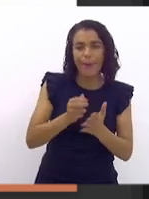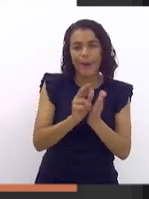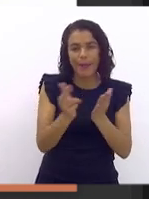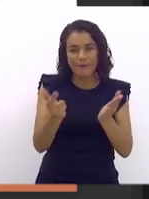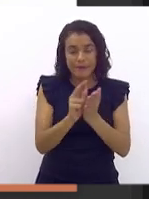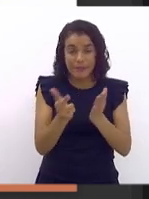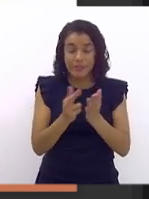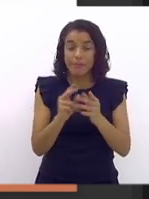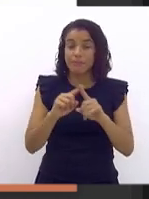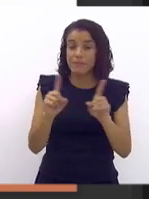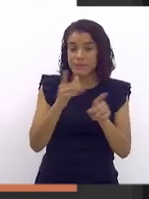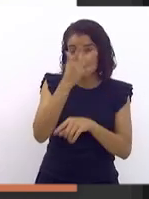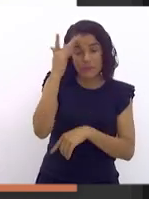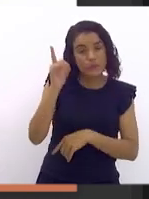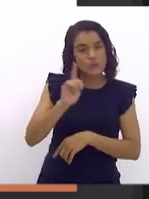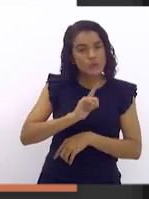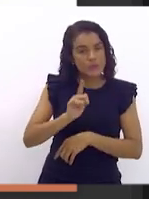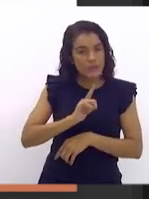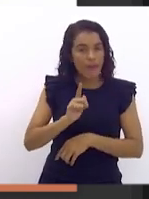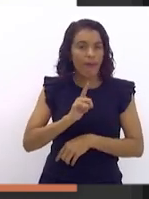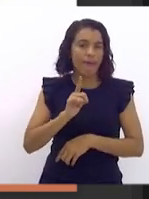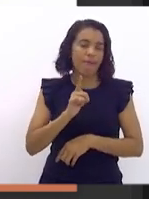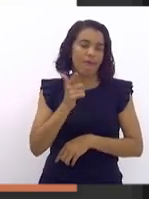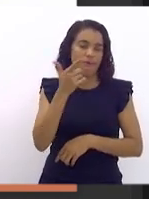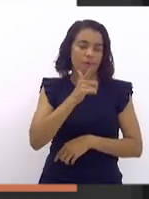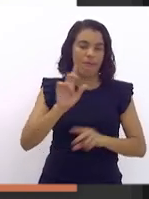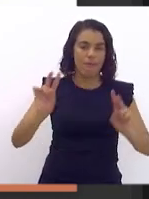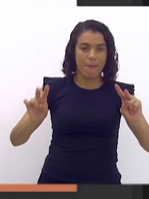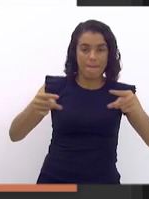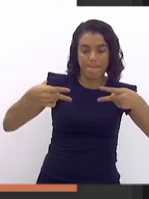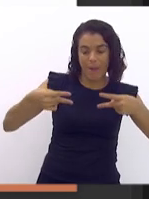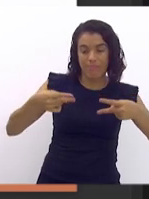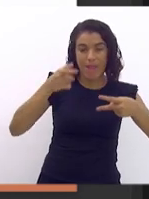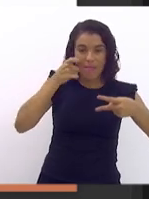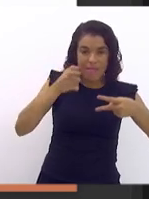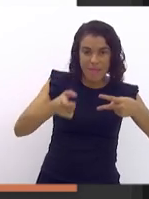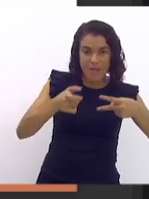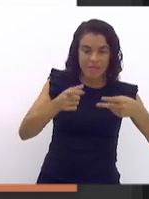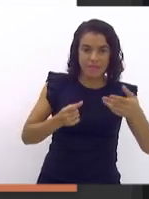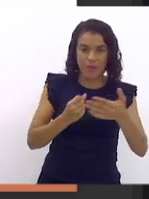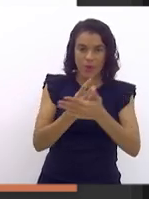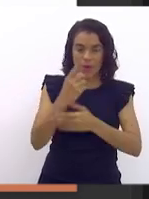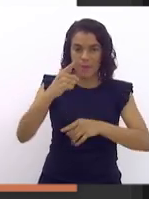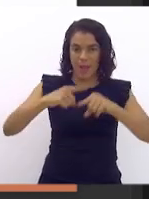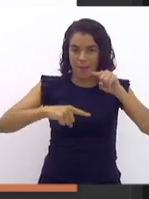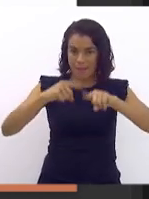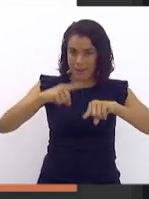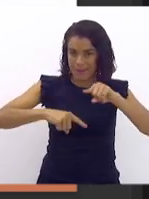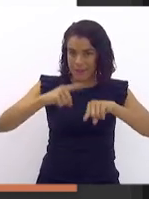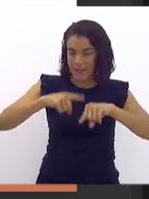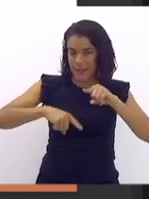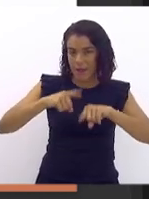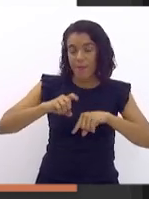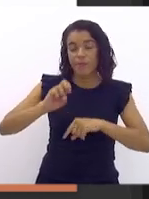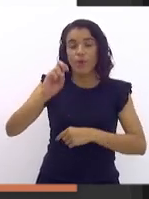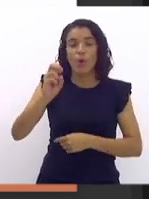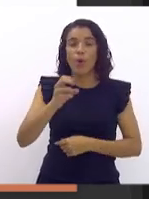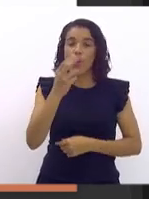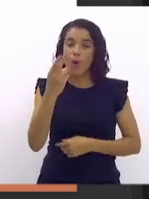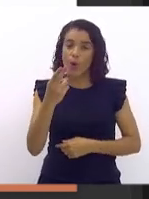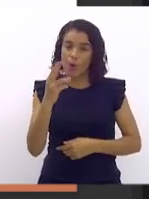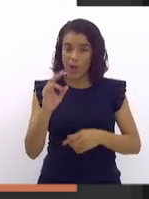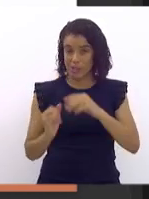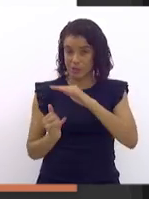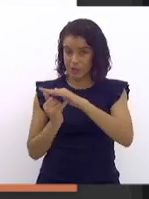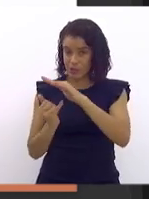externas, mas que a pessoa vai ter acesso ao link para, caso ela tenha interesse em comprar aquele conteúdo, ou por meio da sua instituição,